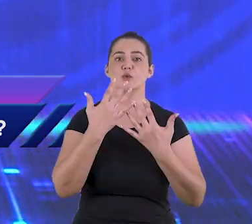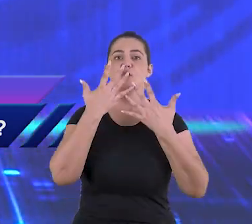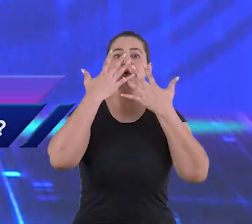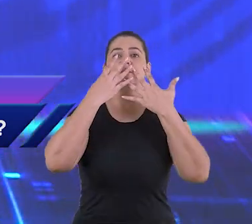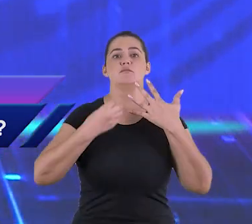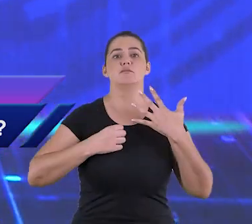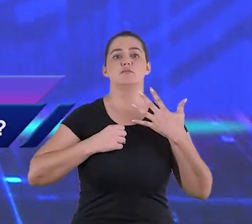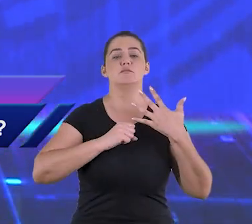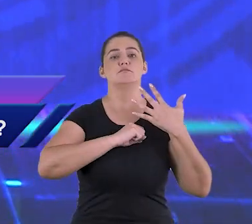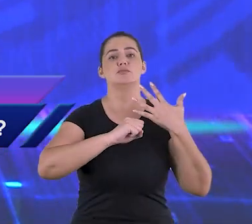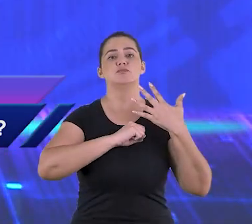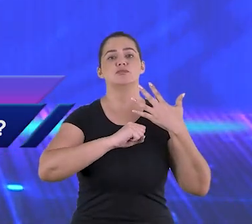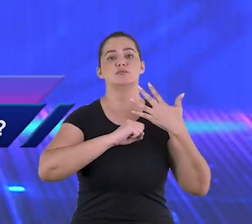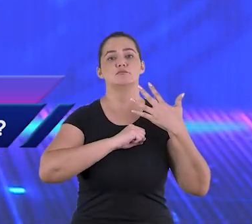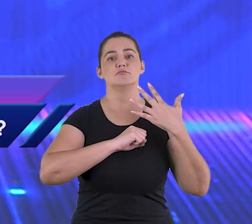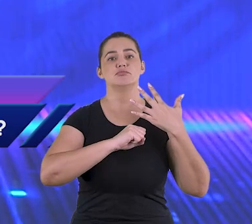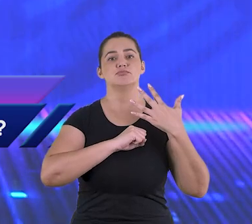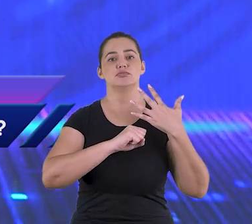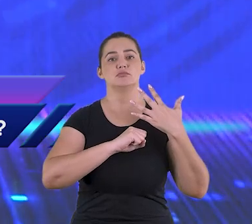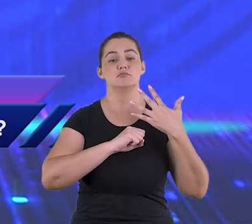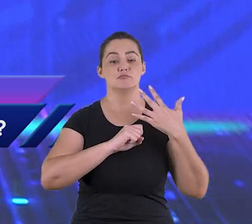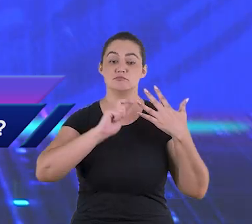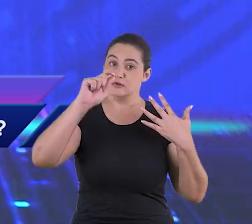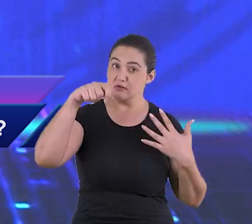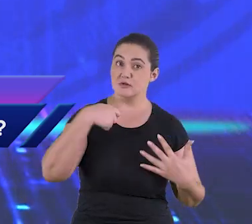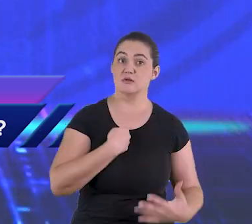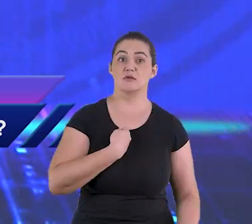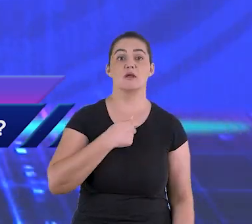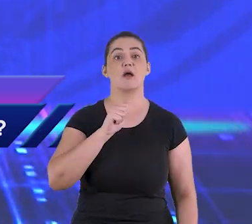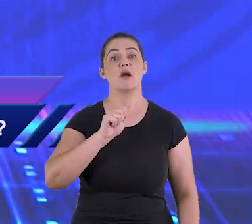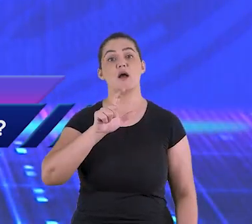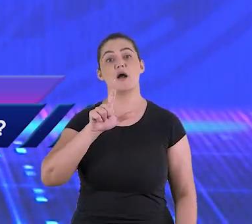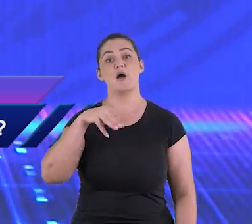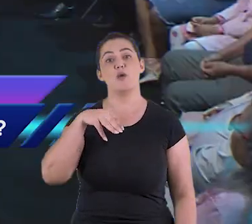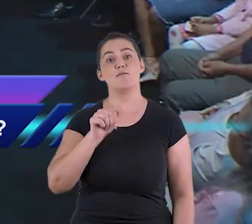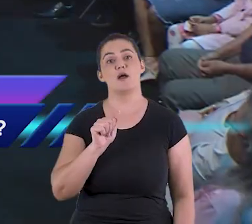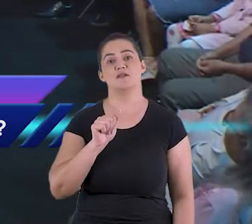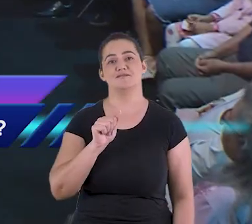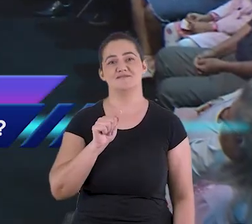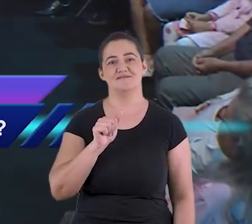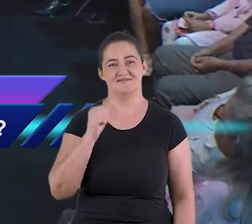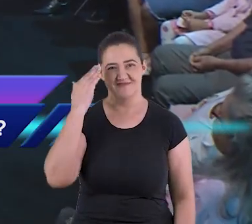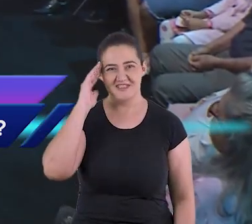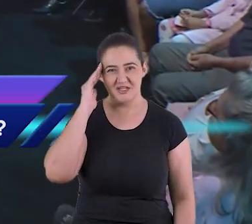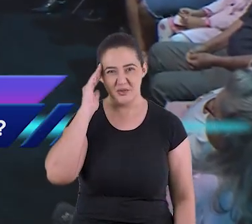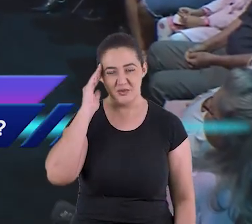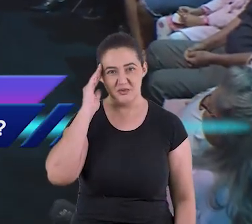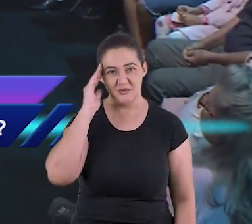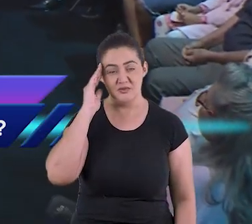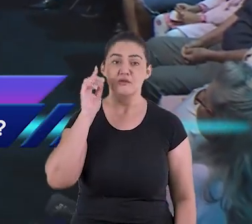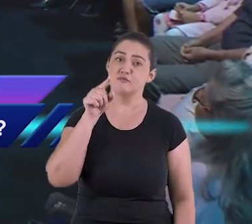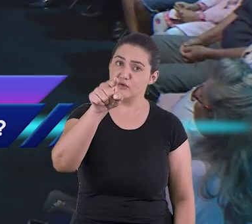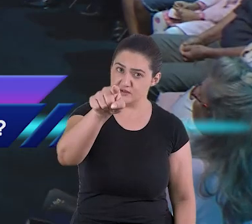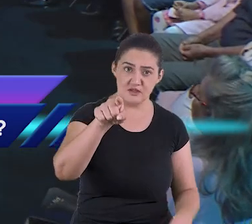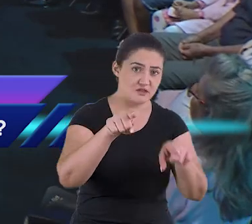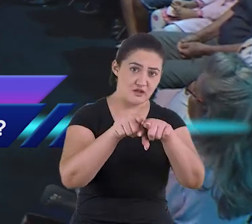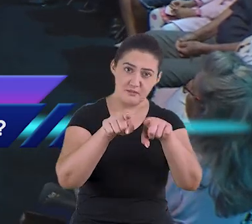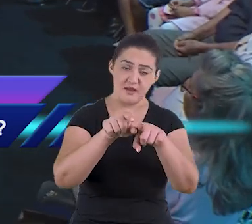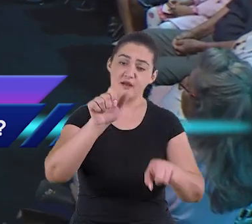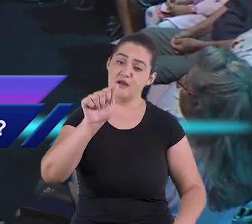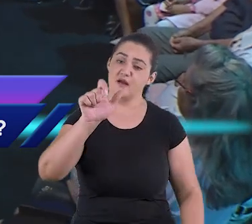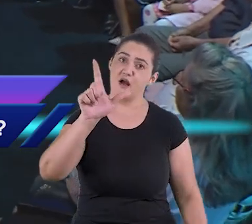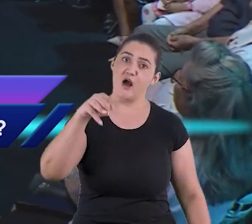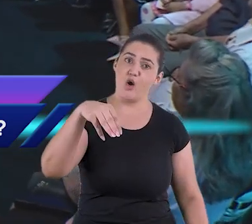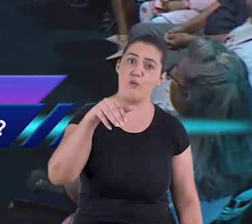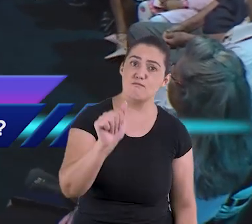vivente. Cada um de vocês que estão aqui comigo no Arena do Futuro são uma alma vivente. E você